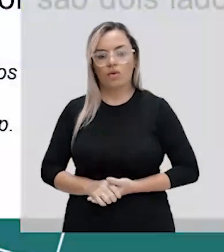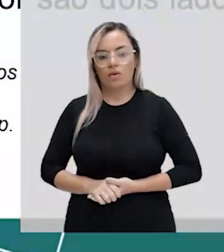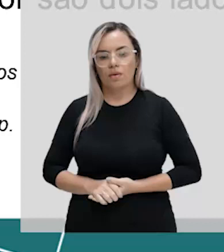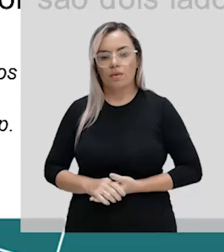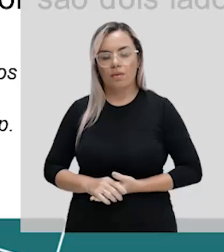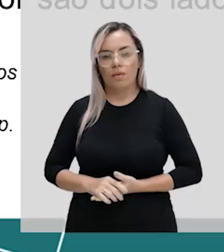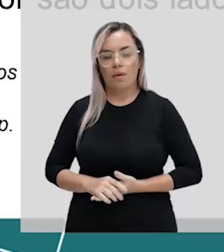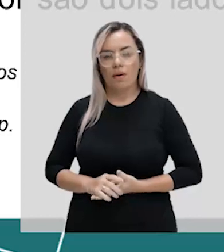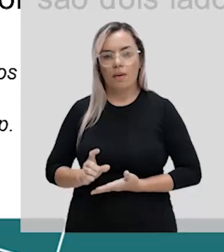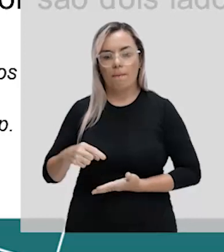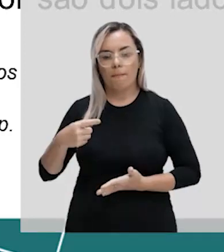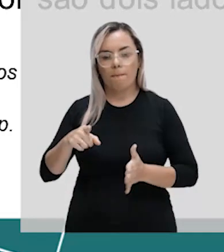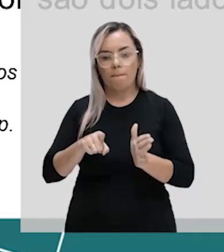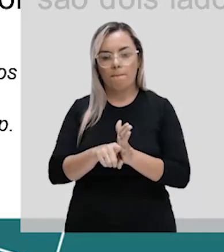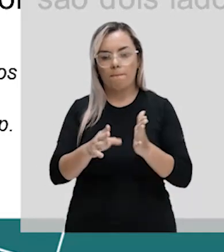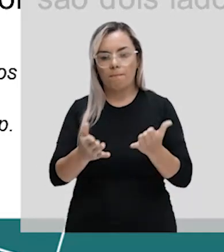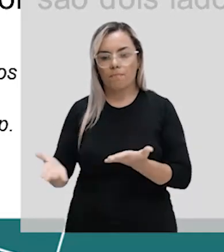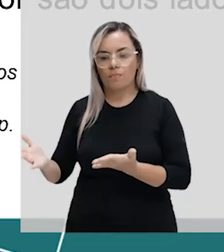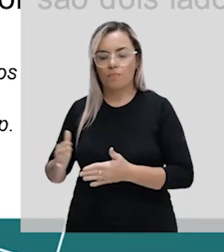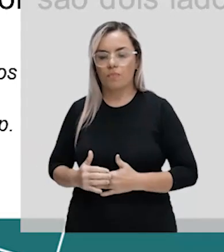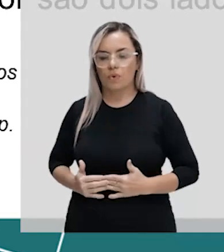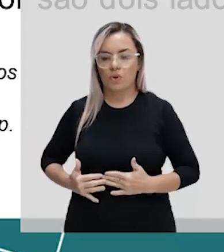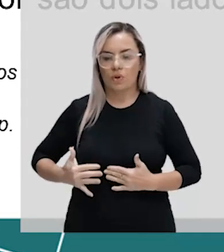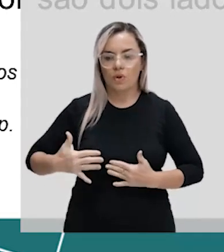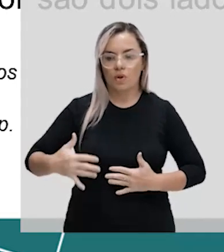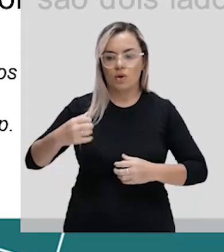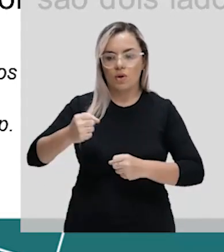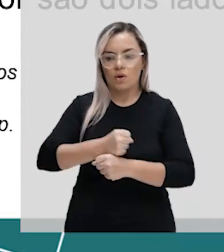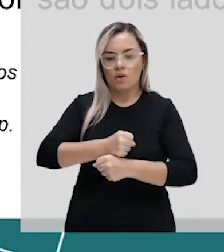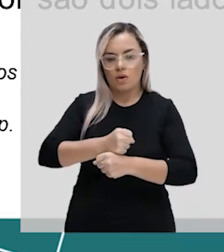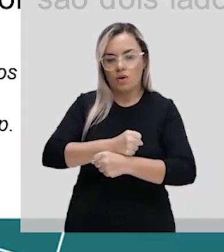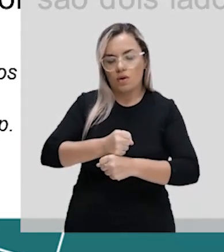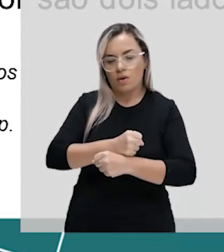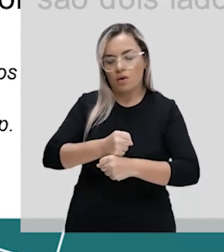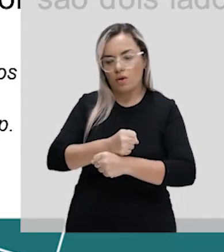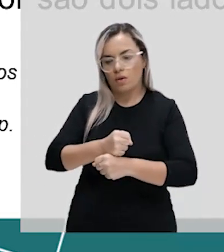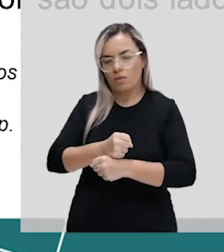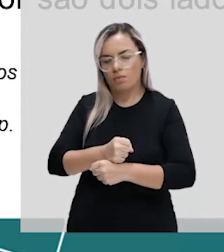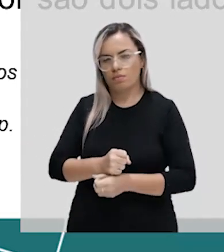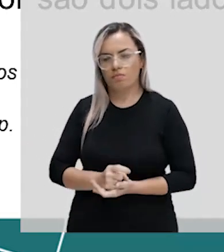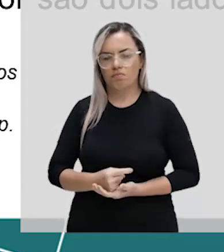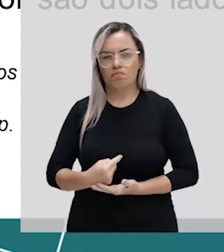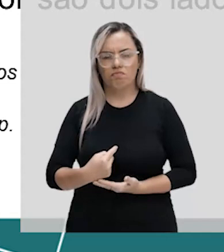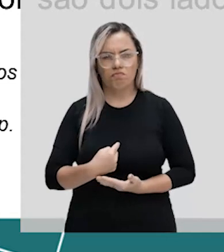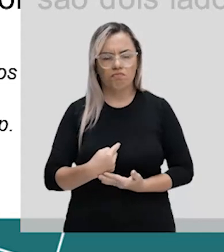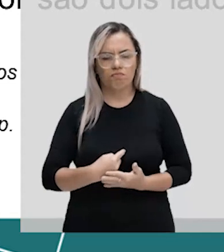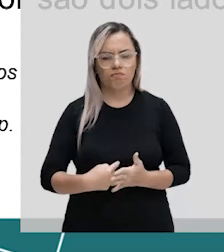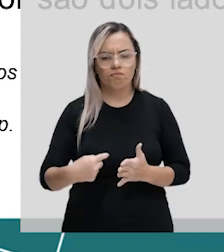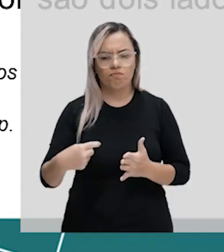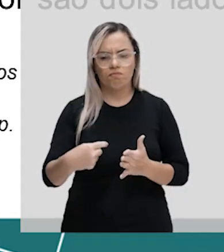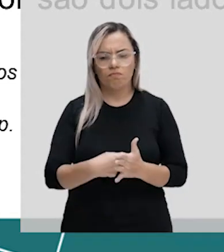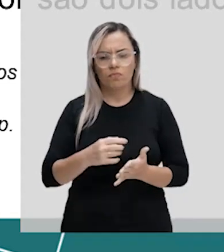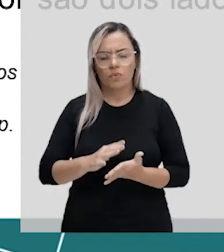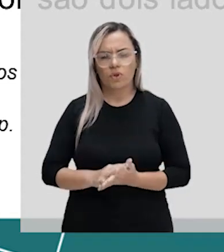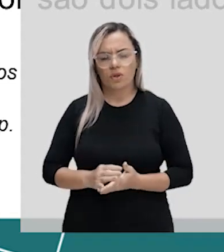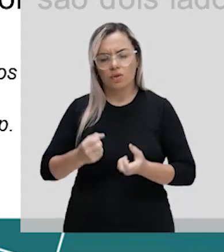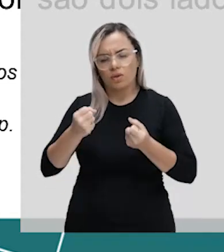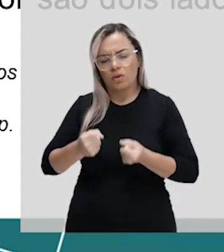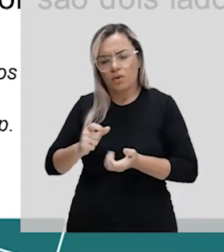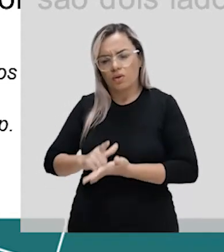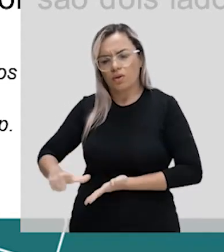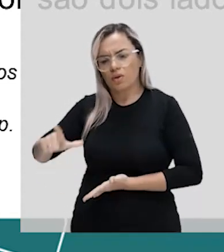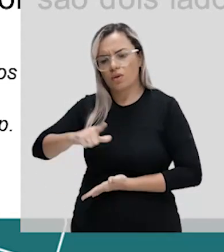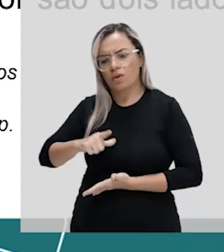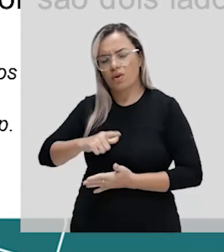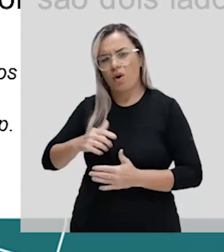questão. Ao longo de todos esses anos, me tenho interrogado sobre a possibilidade da existência de